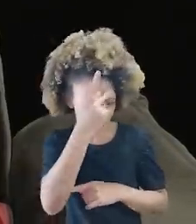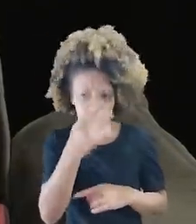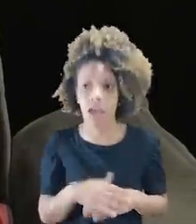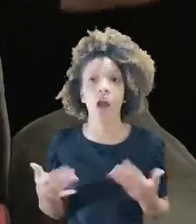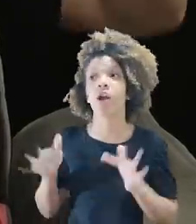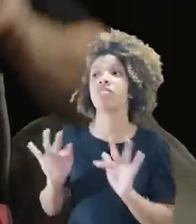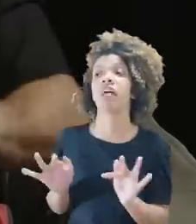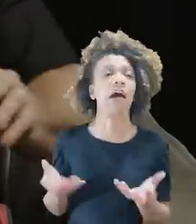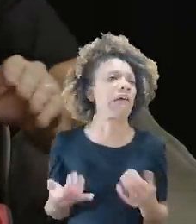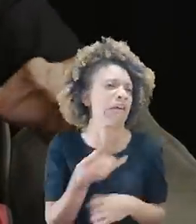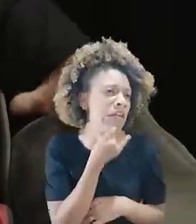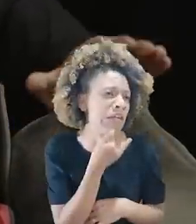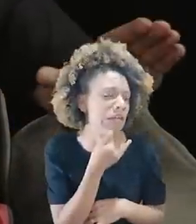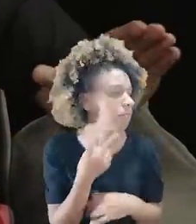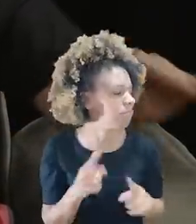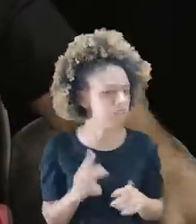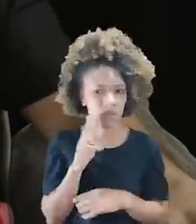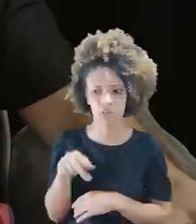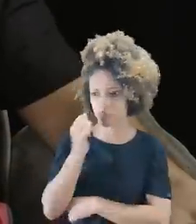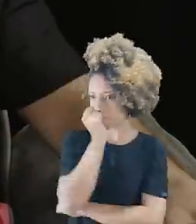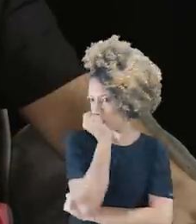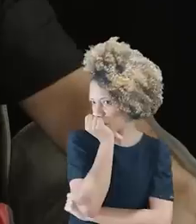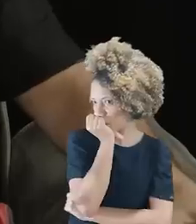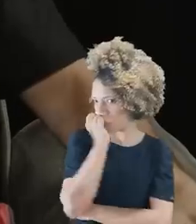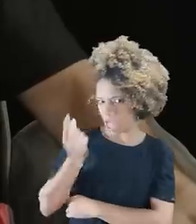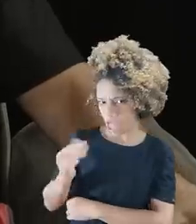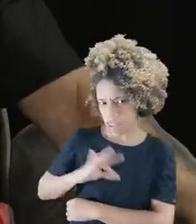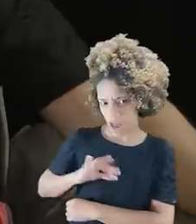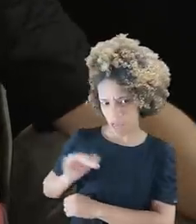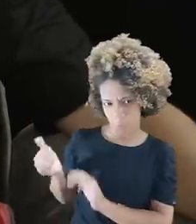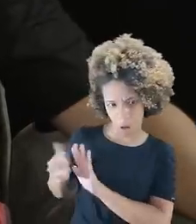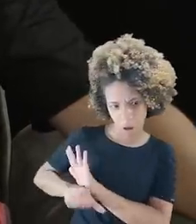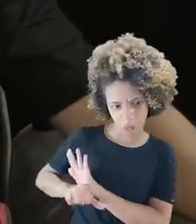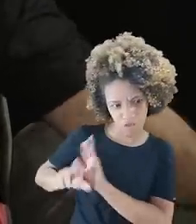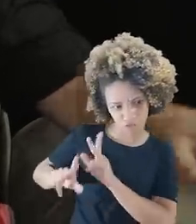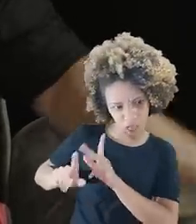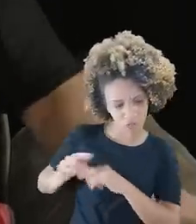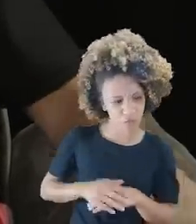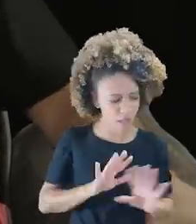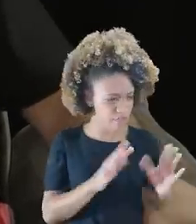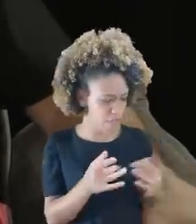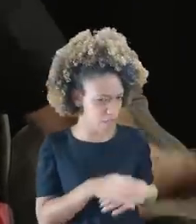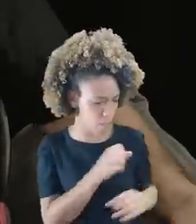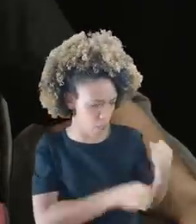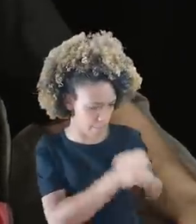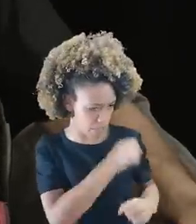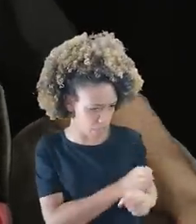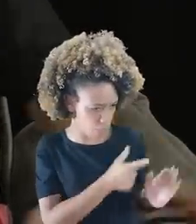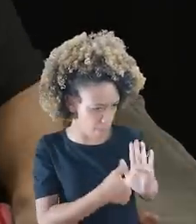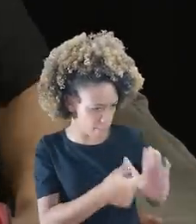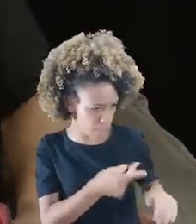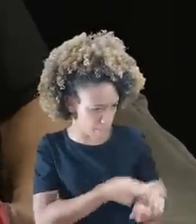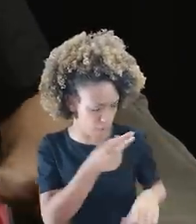agora tô feliz agora tô triste tipo você olhou e falou assim pera aí eu não tô ganhando igual eu ganhava pera aí eu não tô indo na mesma festa que eu ia ano passado apresentei esse